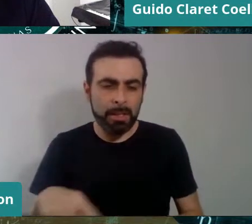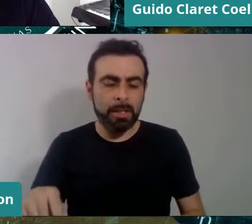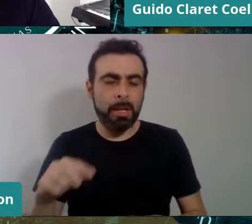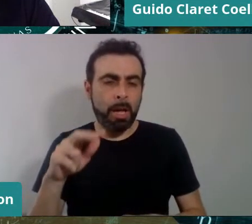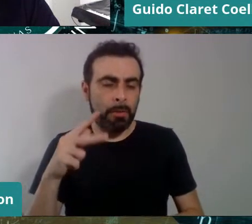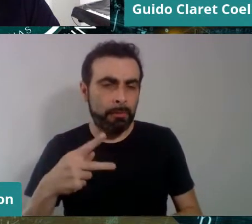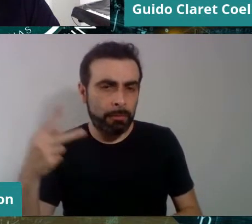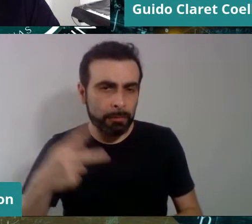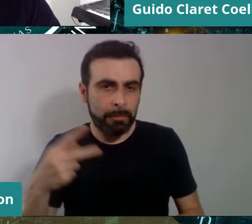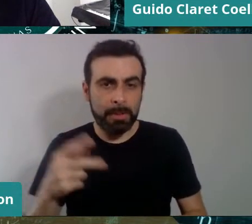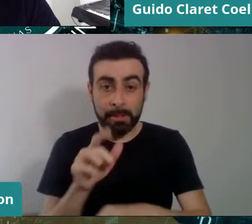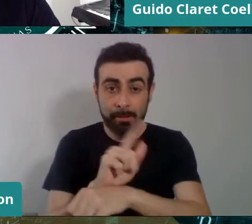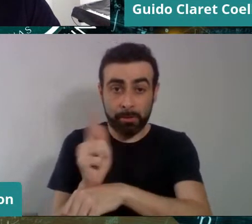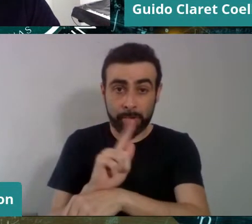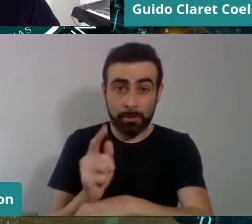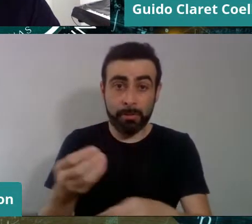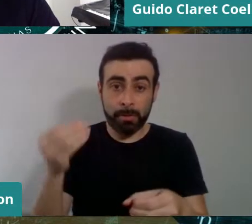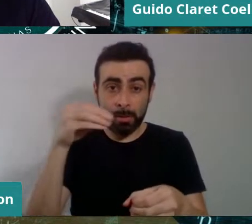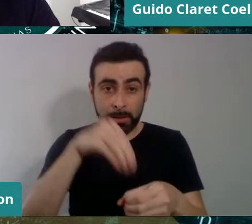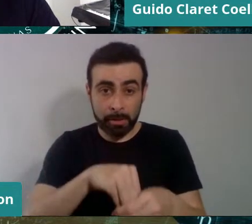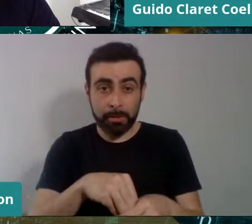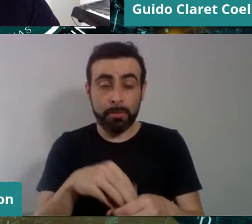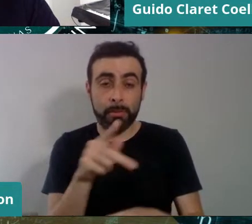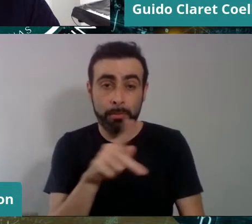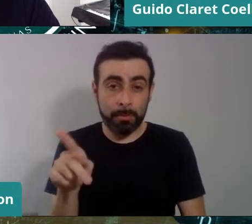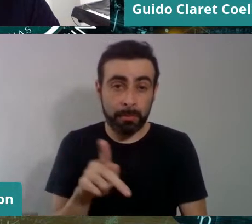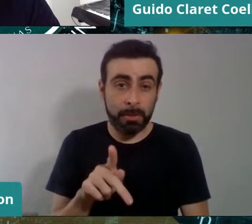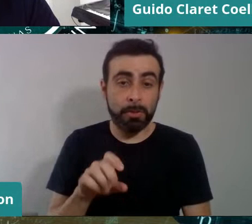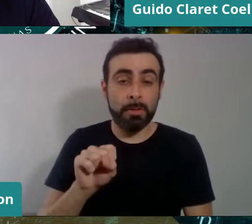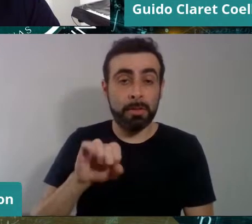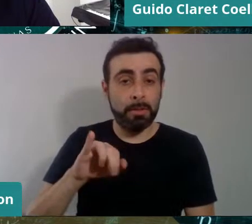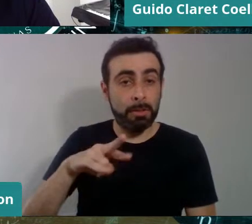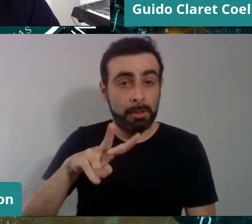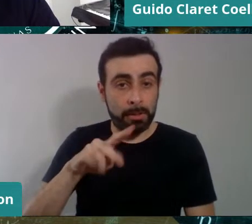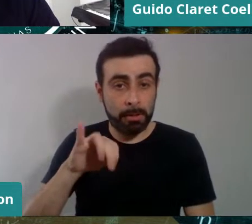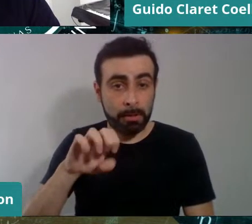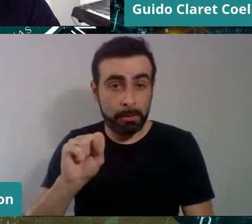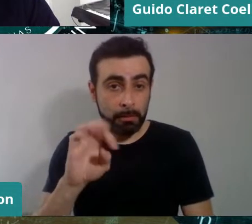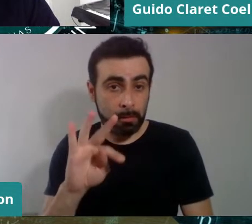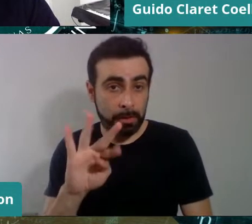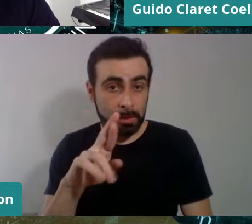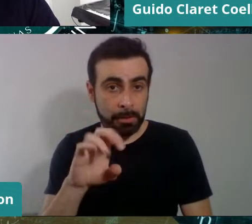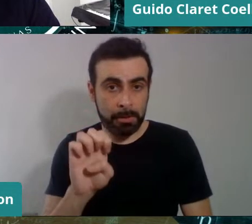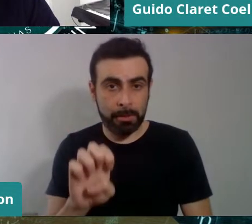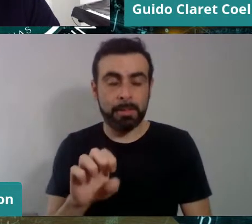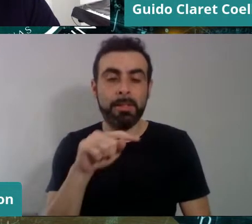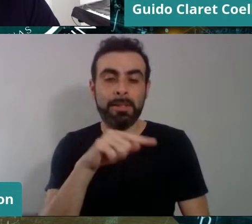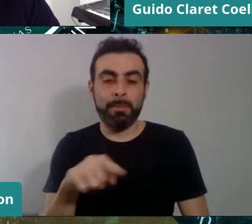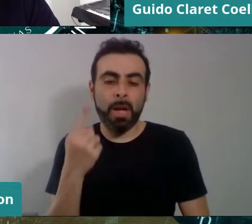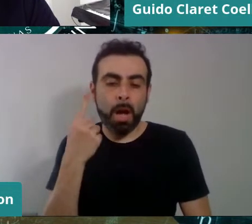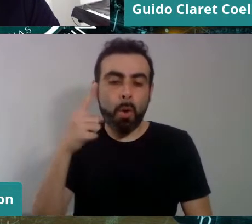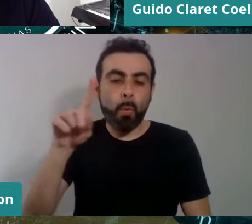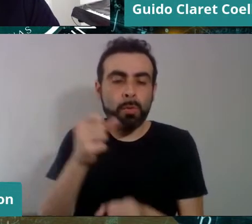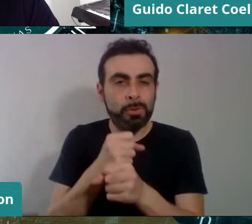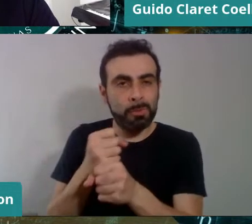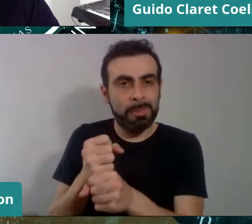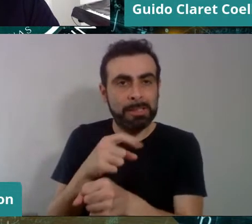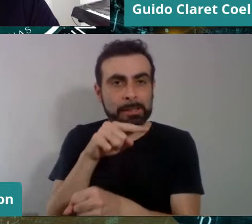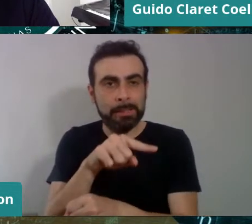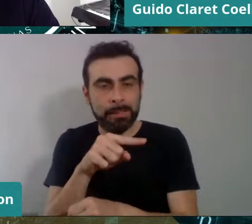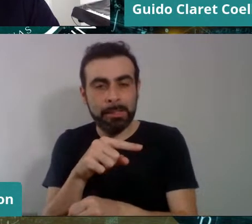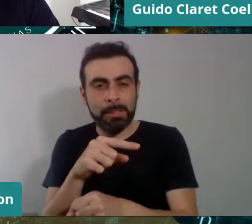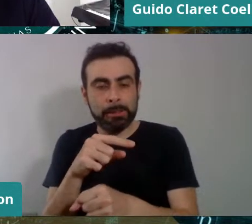professor Silvestre Marques e depois substituí-lo no último ano de mandato dele, que havia sofrido um